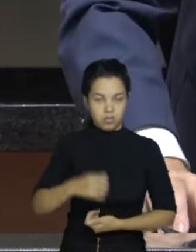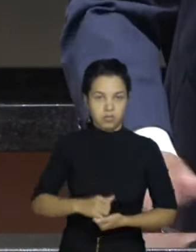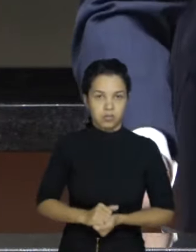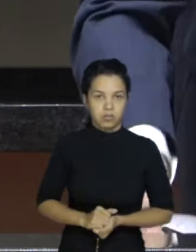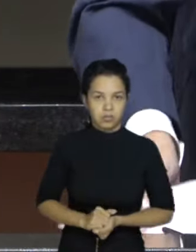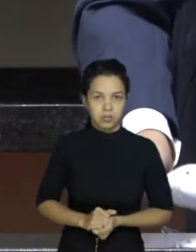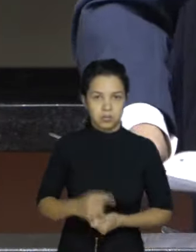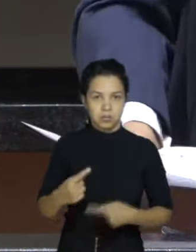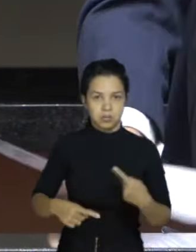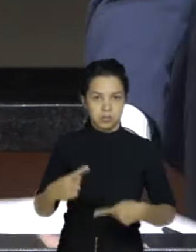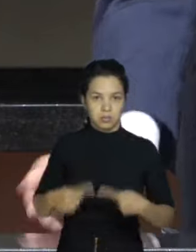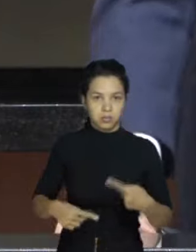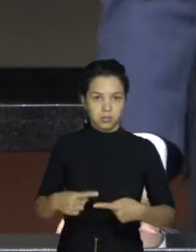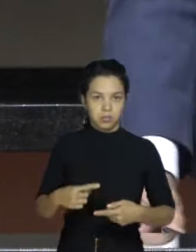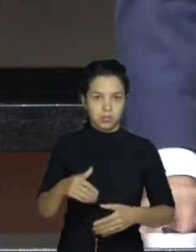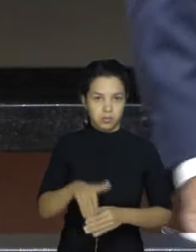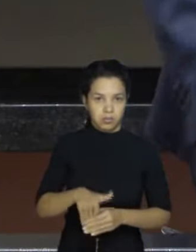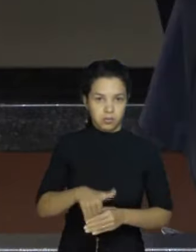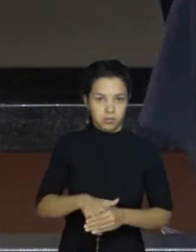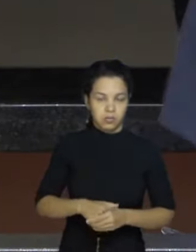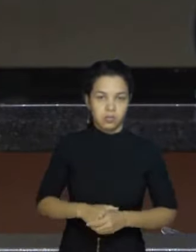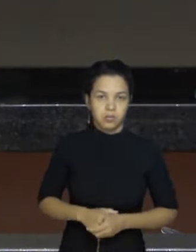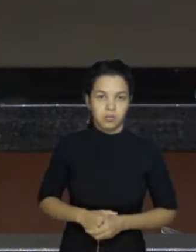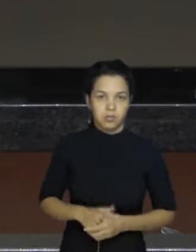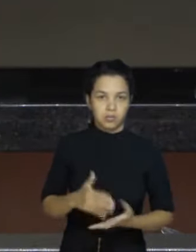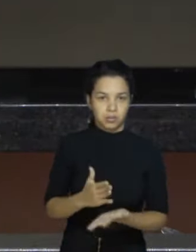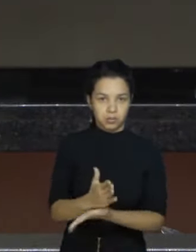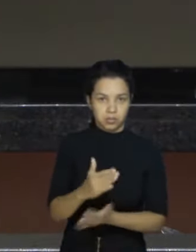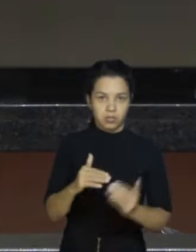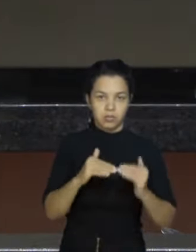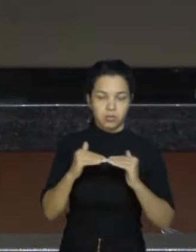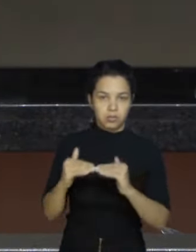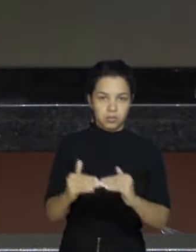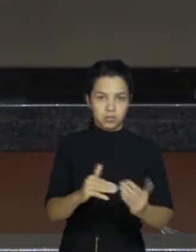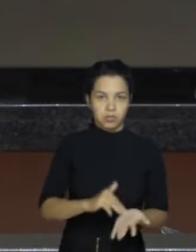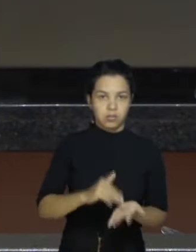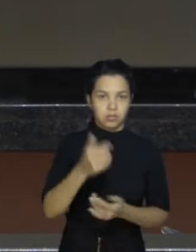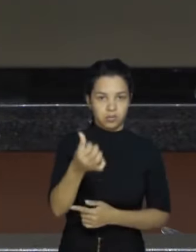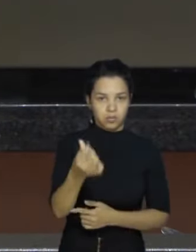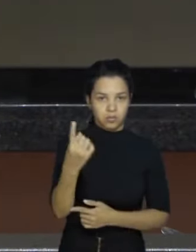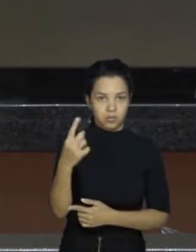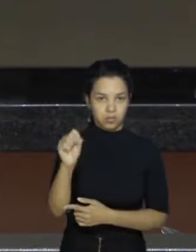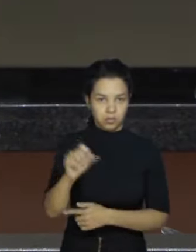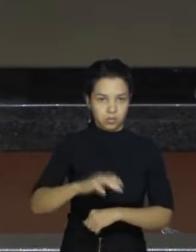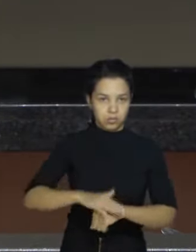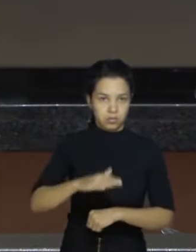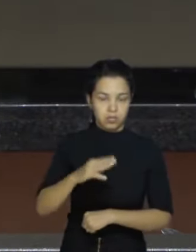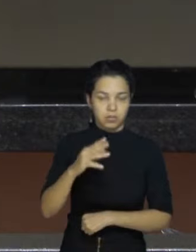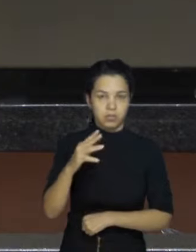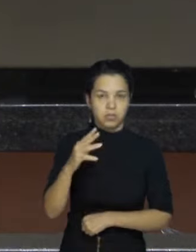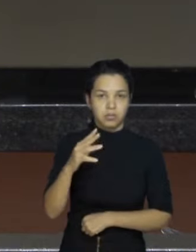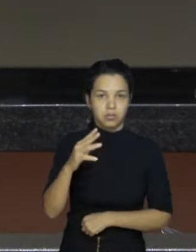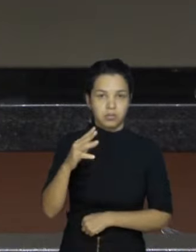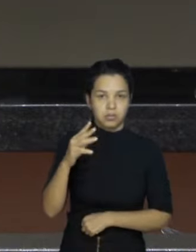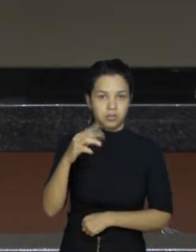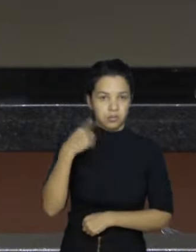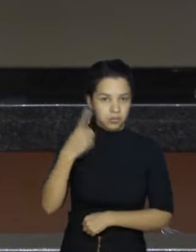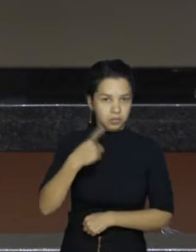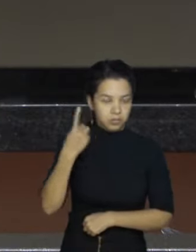deputados que aprovam permanece como se encontra aprovado por unanimidade 2023 autoria Deputado